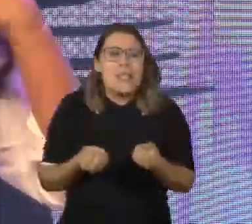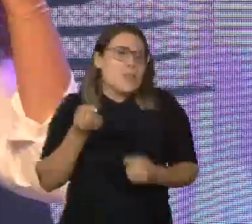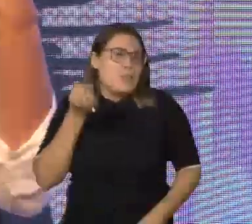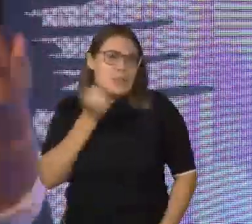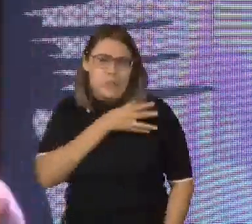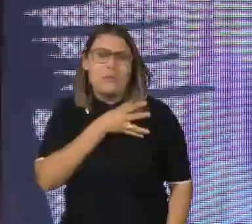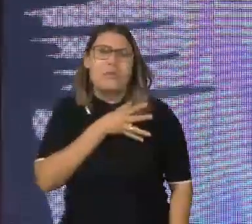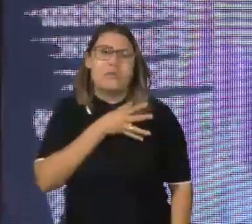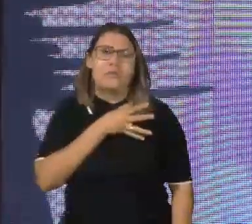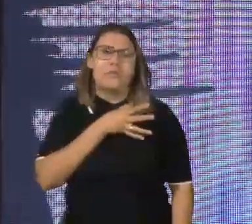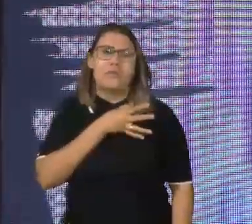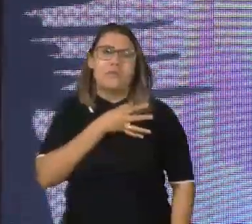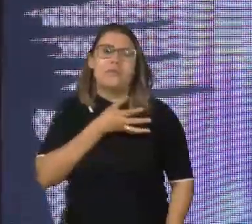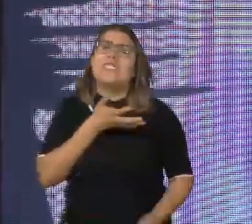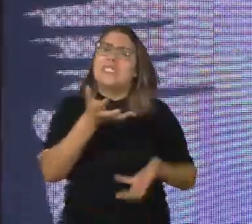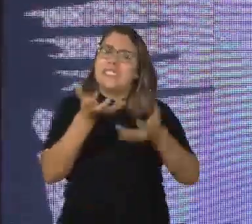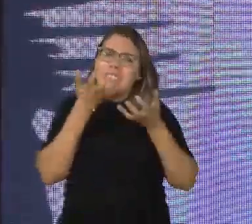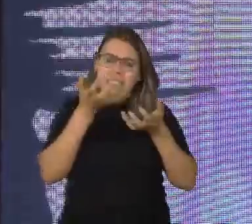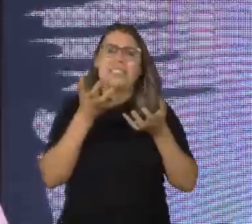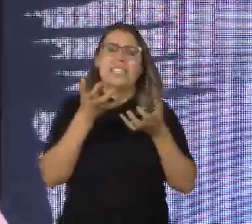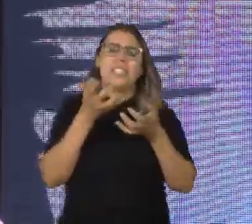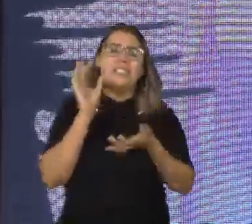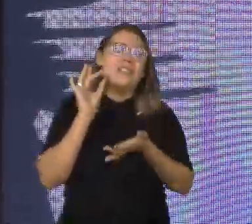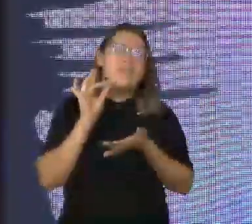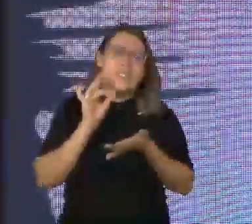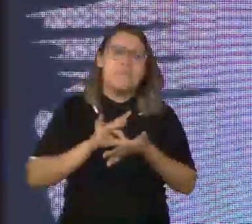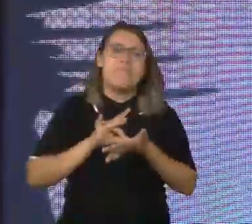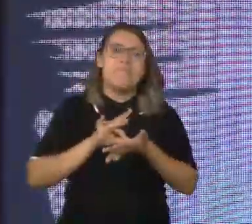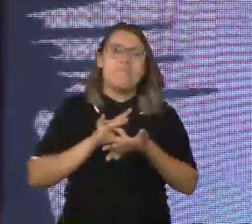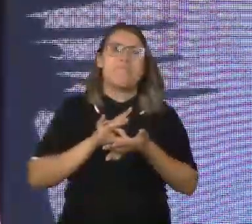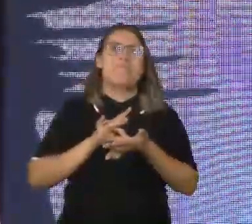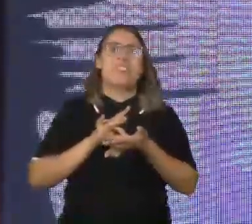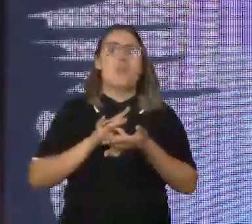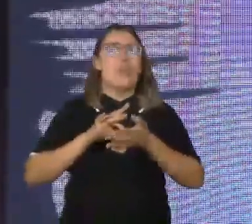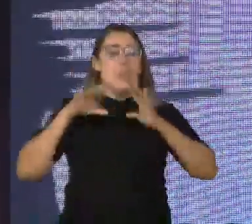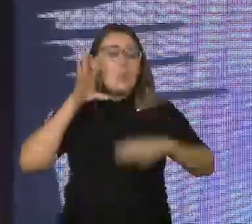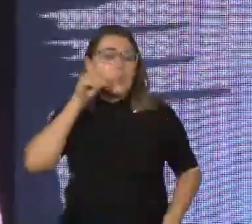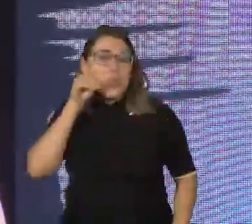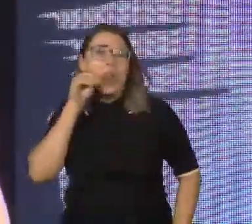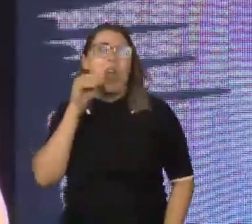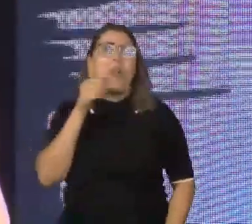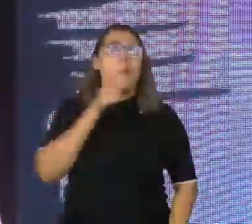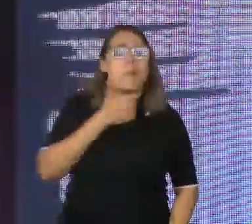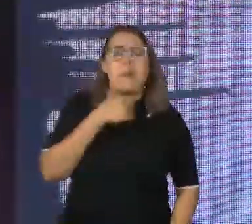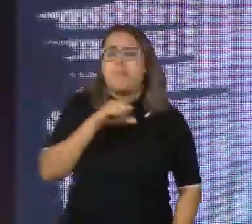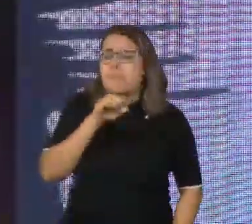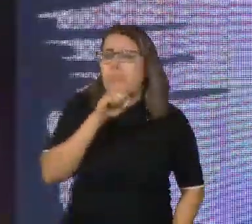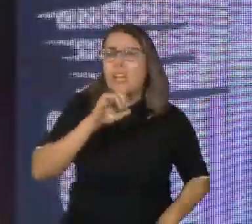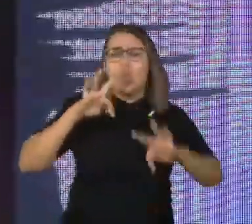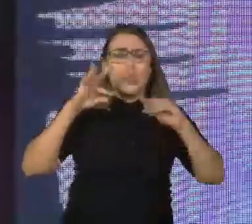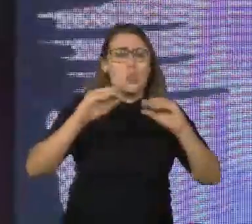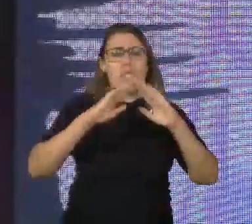elas tragam formação para os nossos professores, para os nossos funcionários, para os nossos pais, e que toda a escola